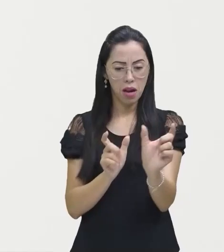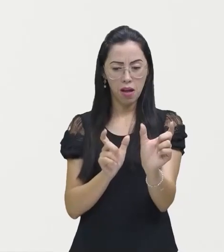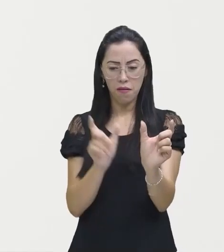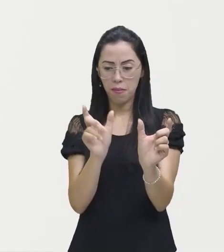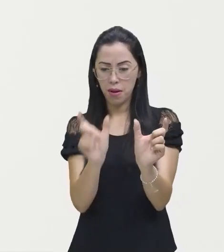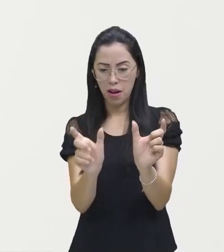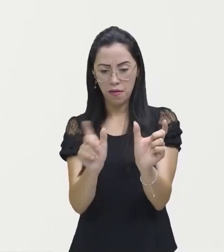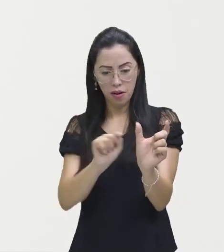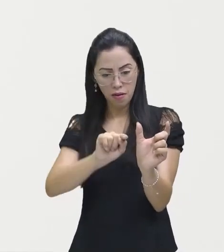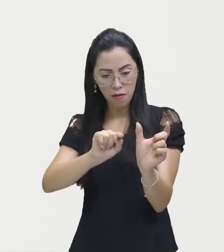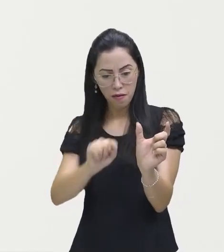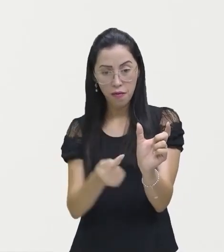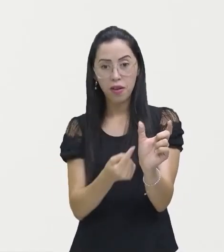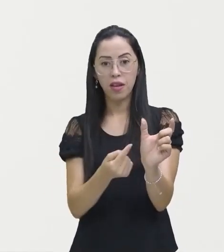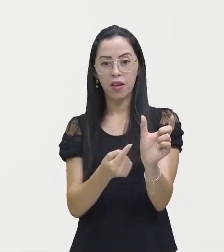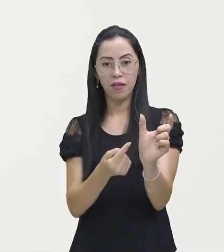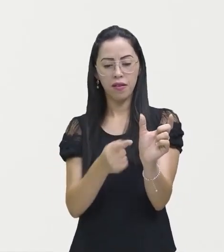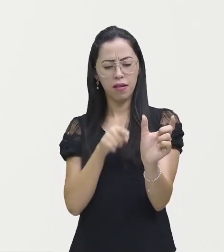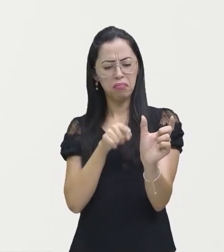separá-las.